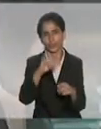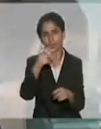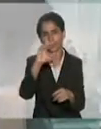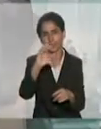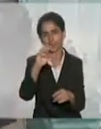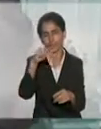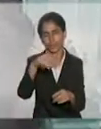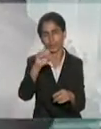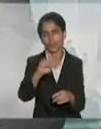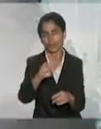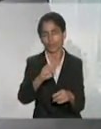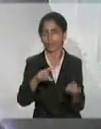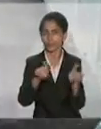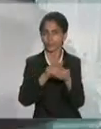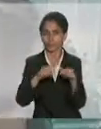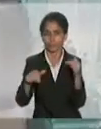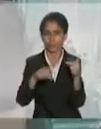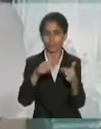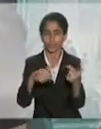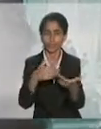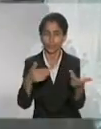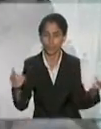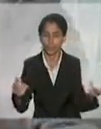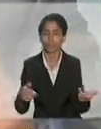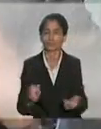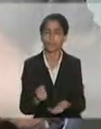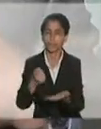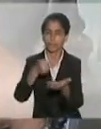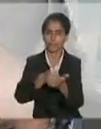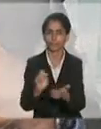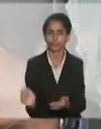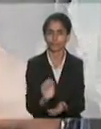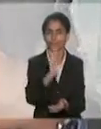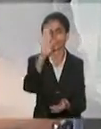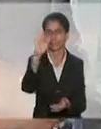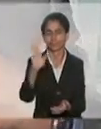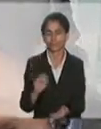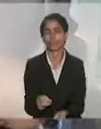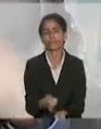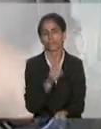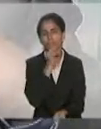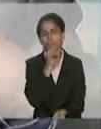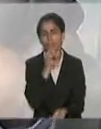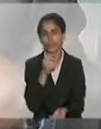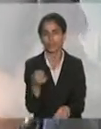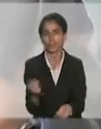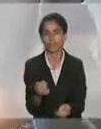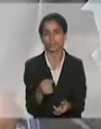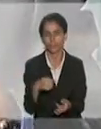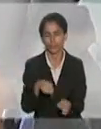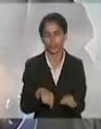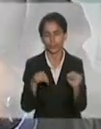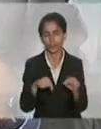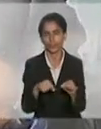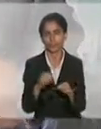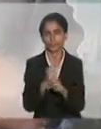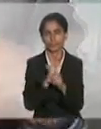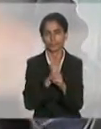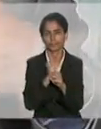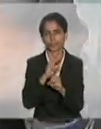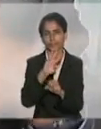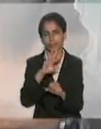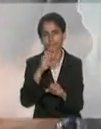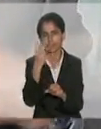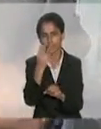o serviço que ele recebe é pior e paga mais pelo produto. Eu tenho um exemplo. Eu levei aqui uns 3 anos, Jorge,